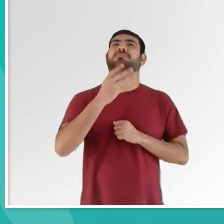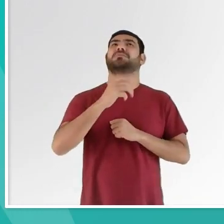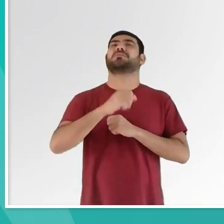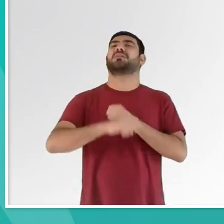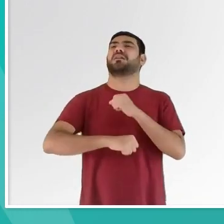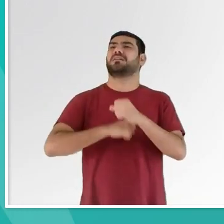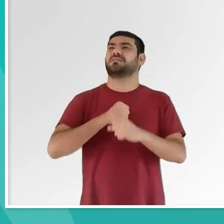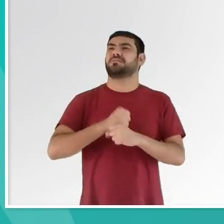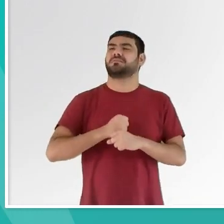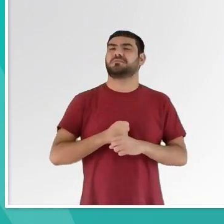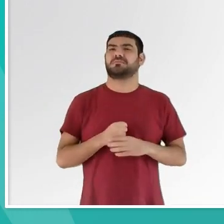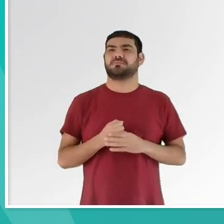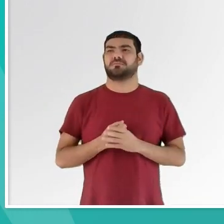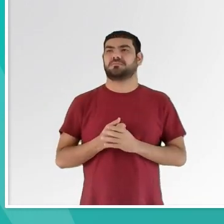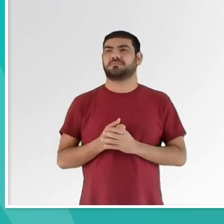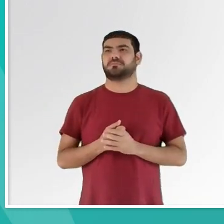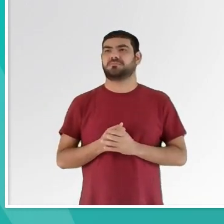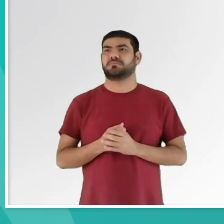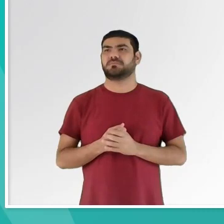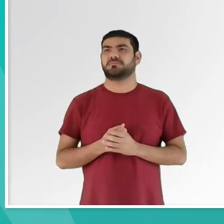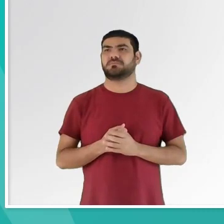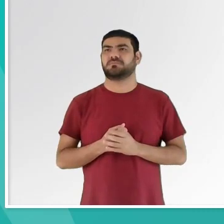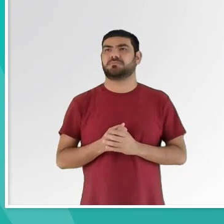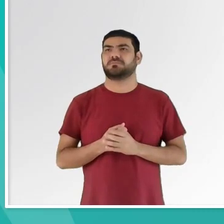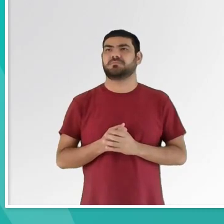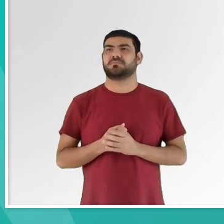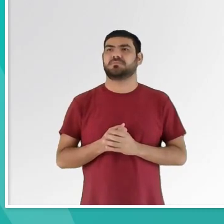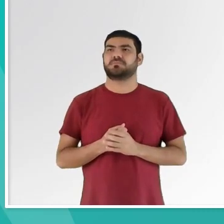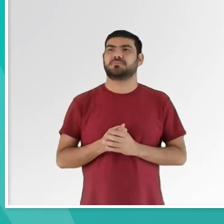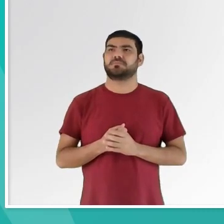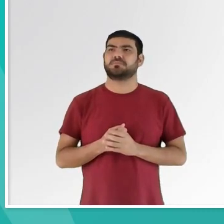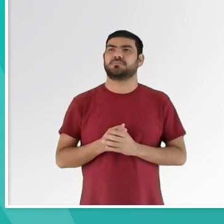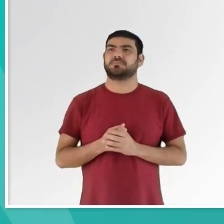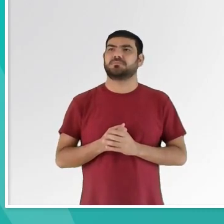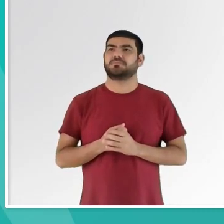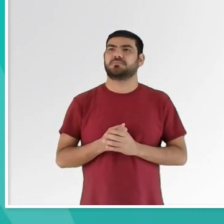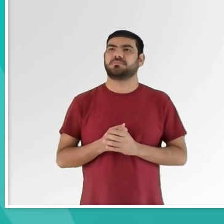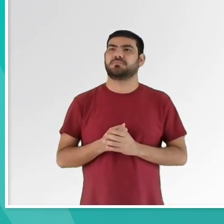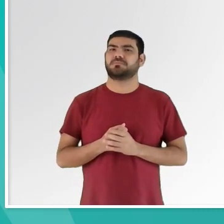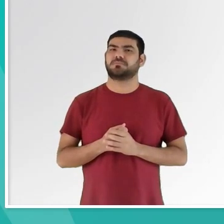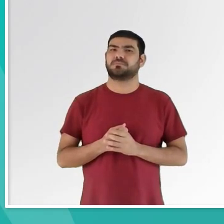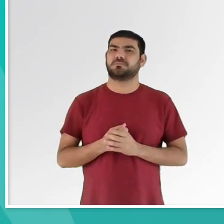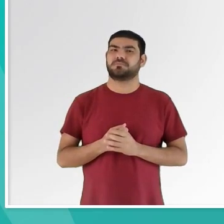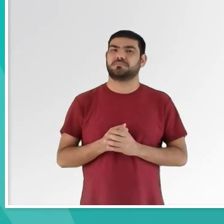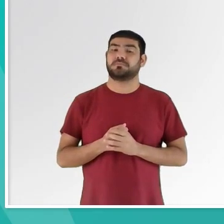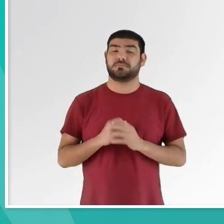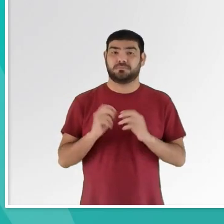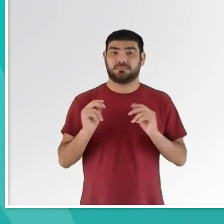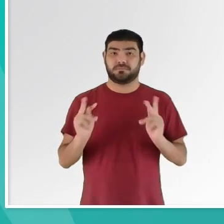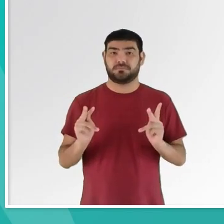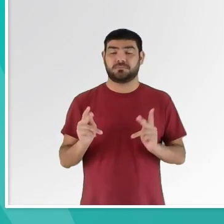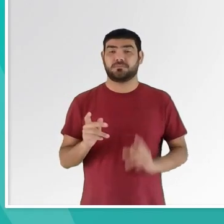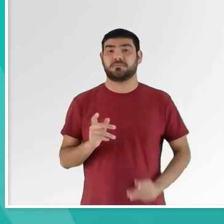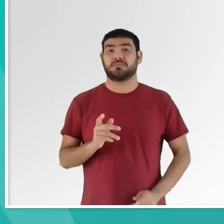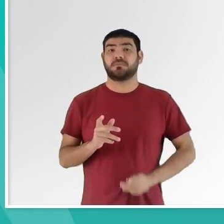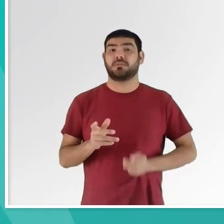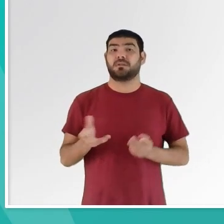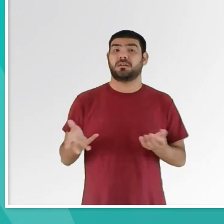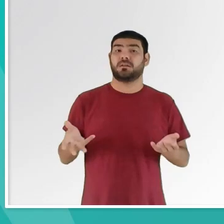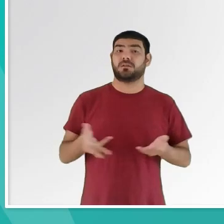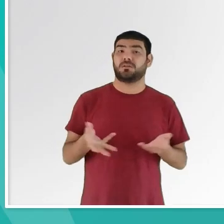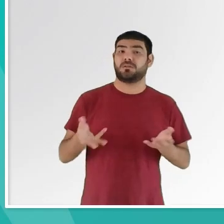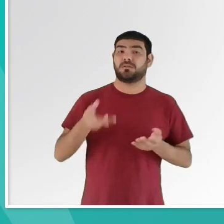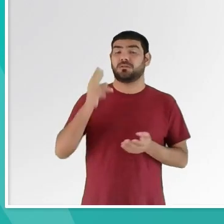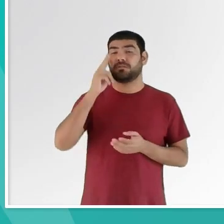é indefinido. Garrafa PET também indefinido. Ok? Nós temos agora a land art, que é um